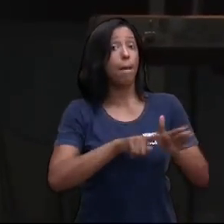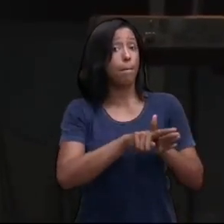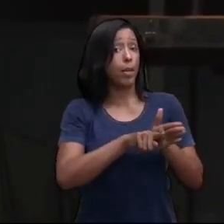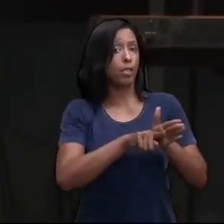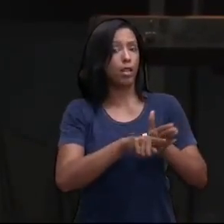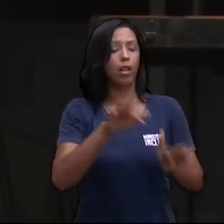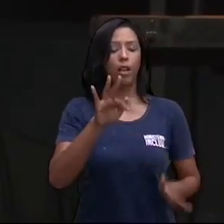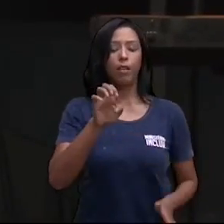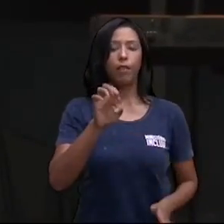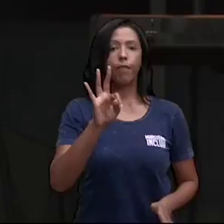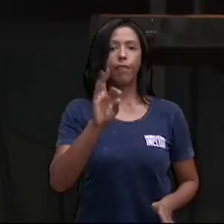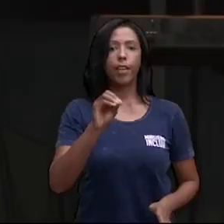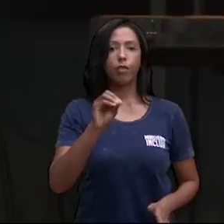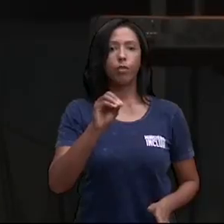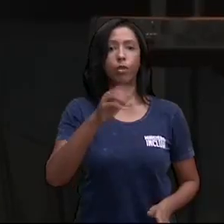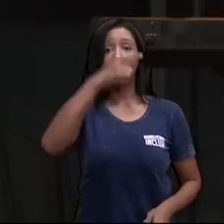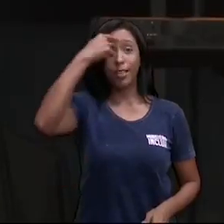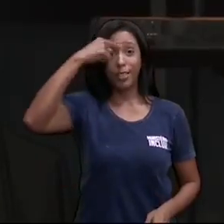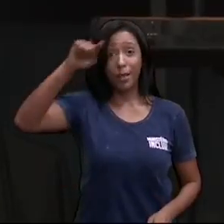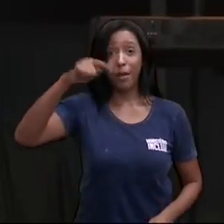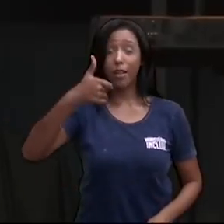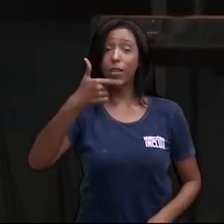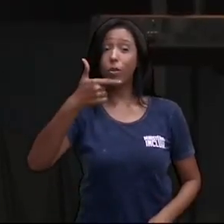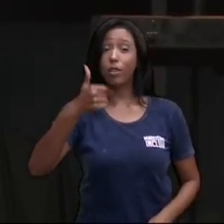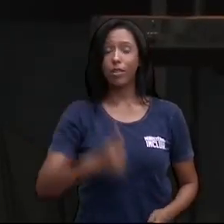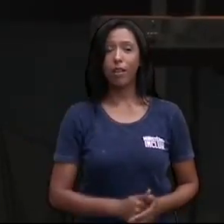feto 12 semanas foto